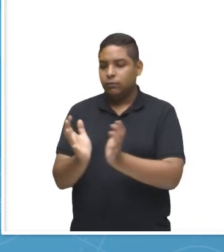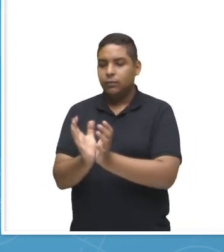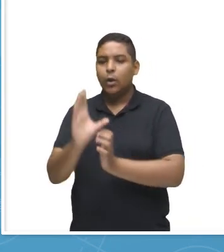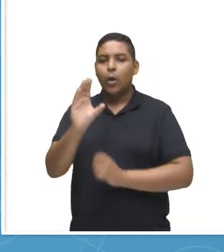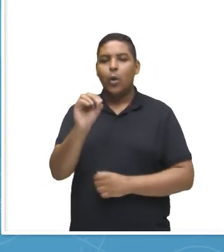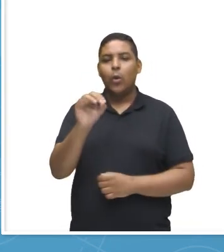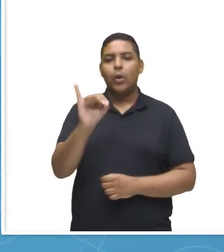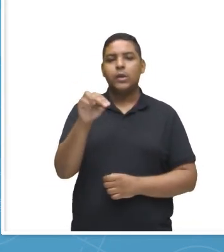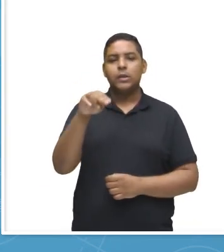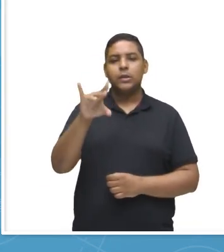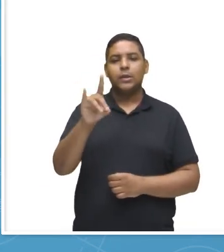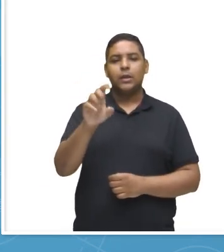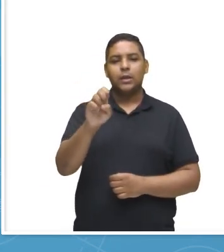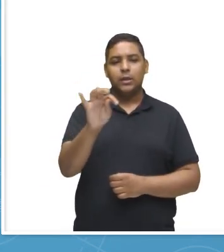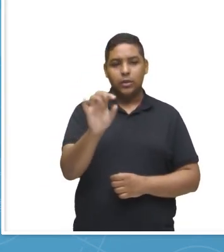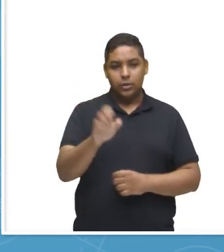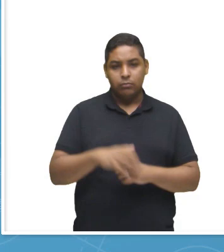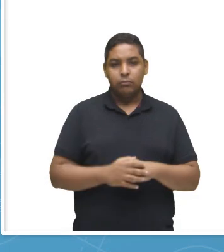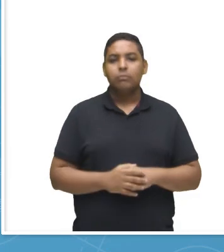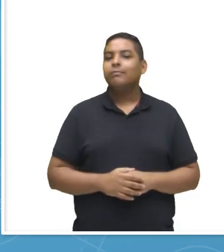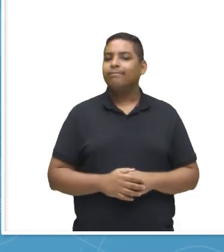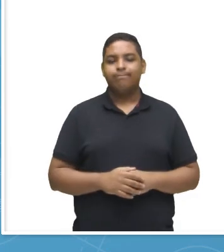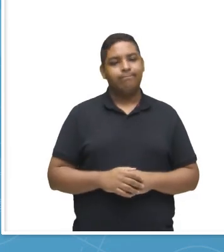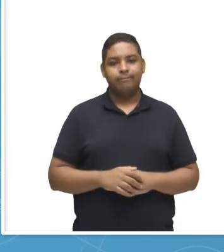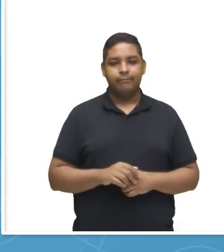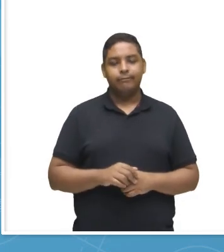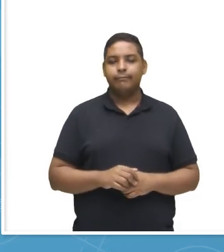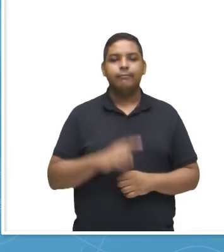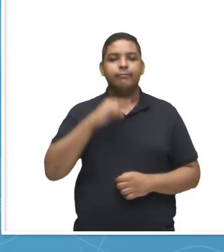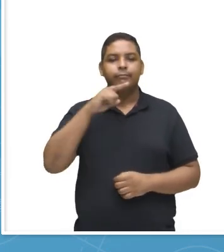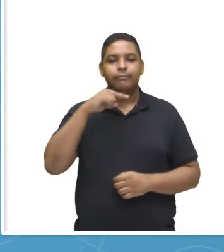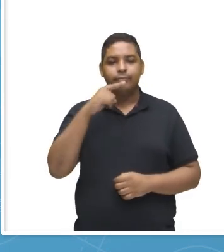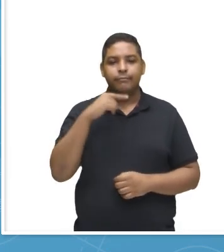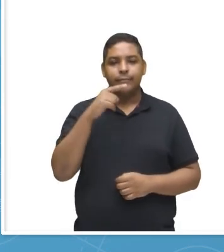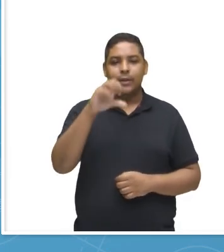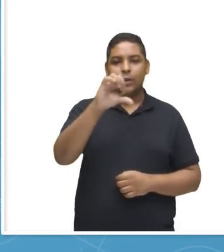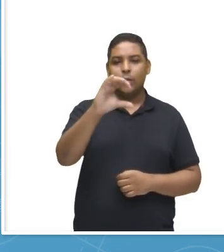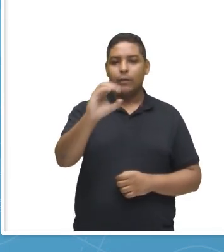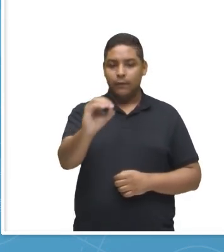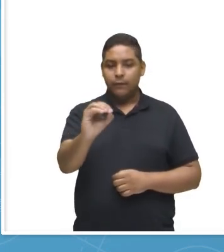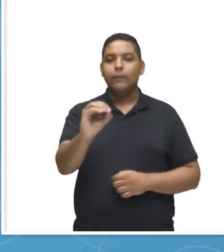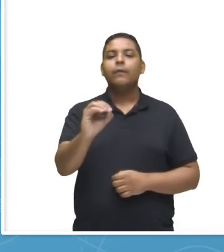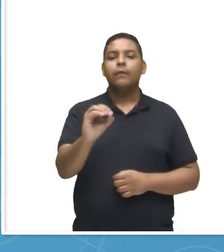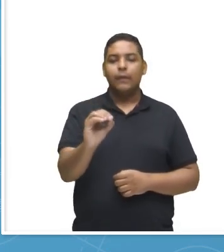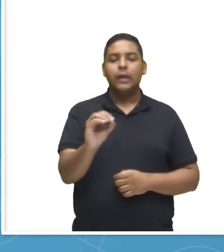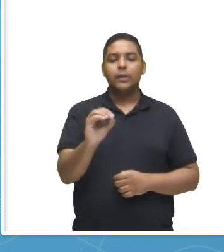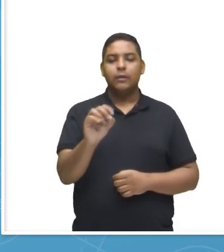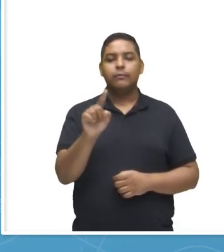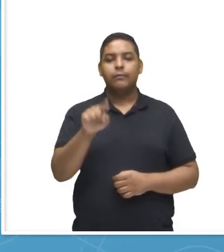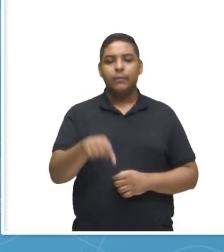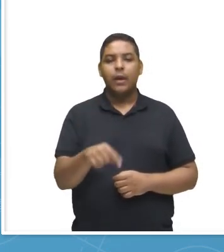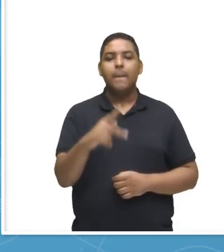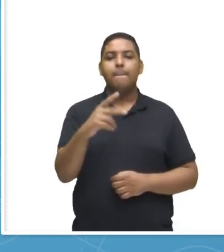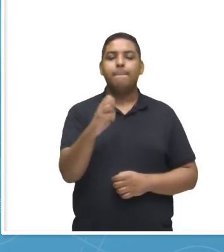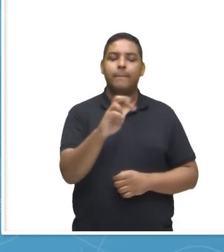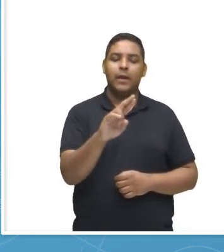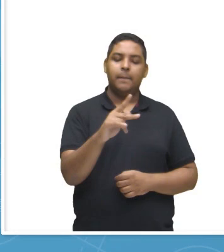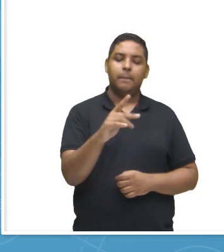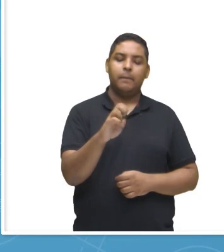um ângulo de 90 graus, de forma alguma, né? Se elas formarem um ângulo de 90 graus e estiverem no mesmo plano, elas são